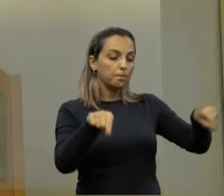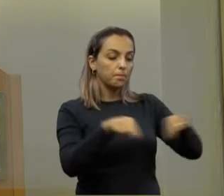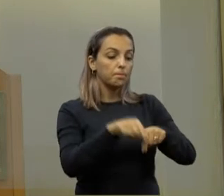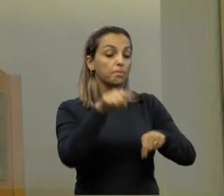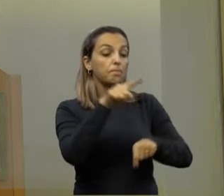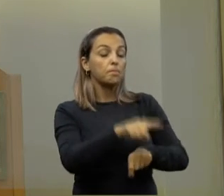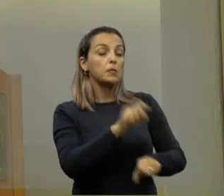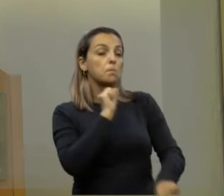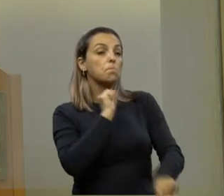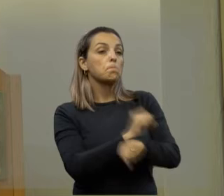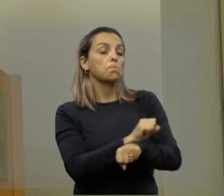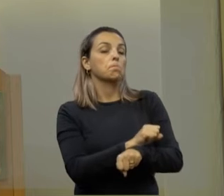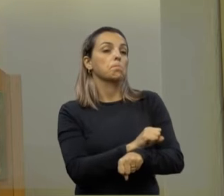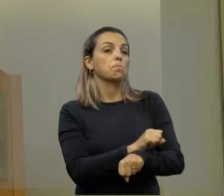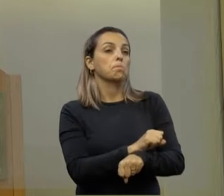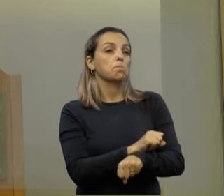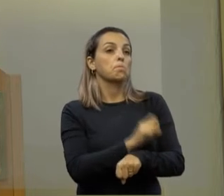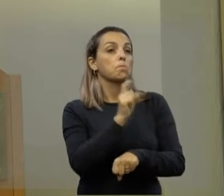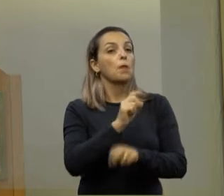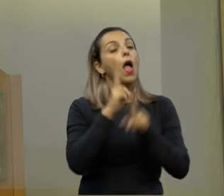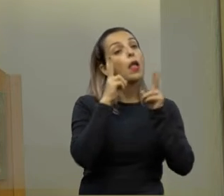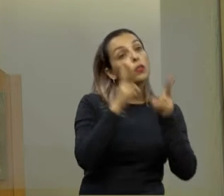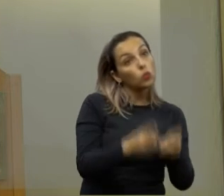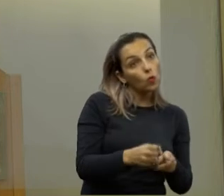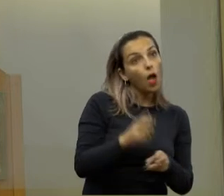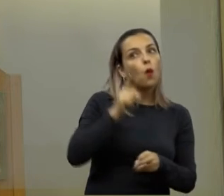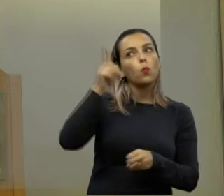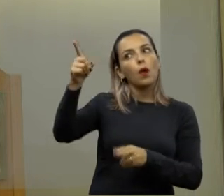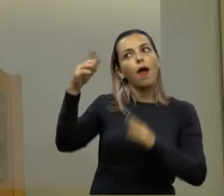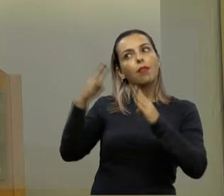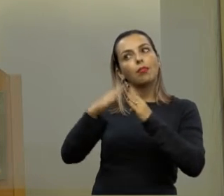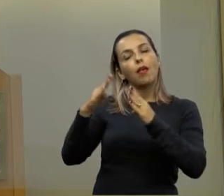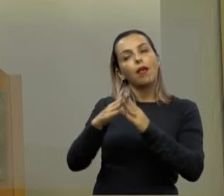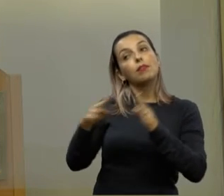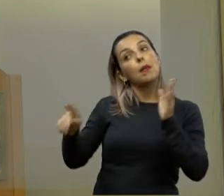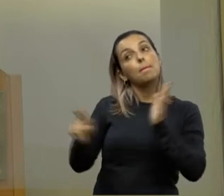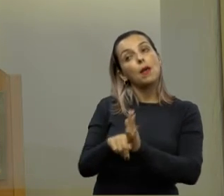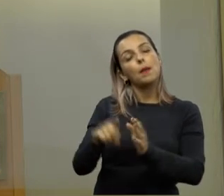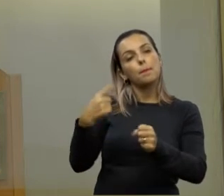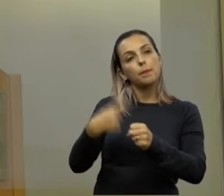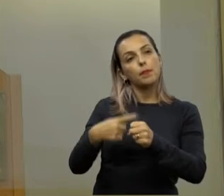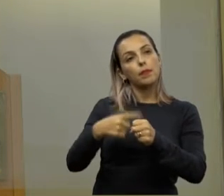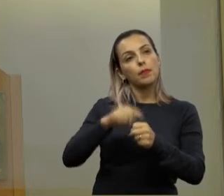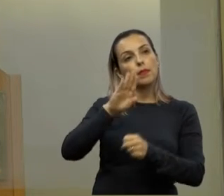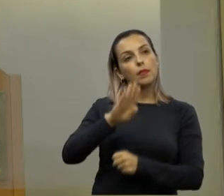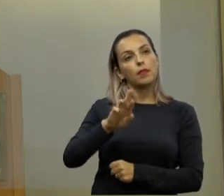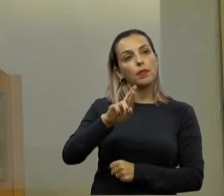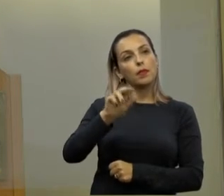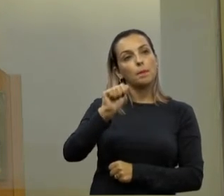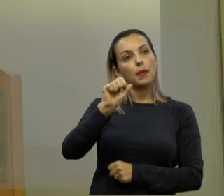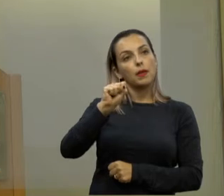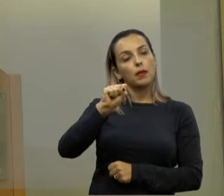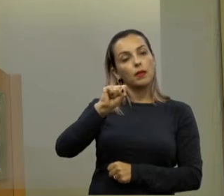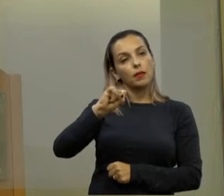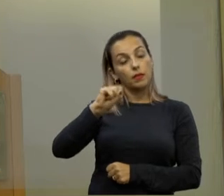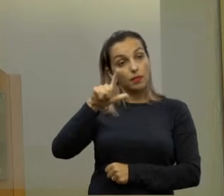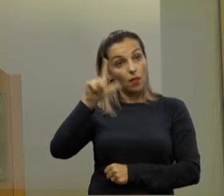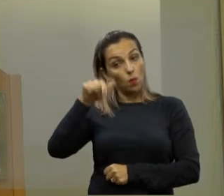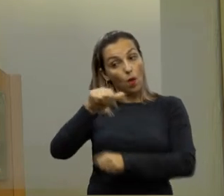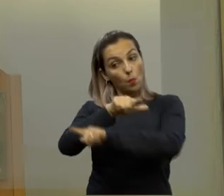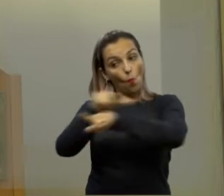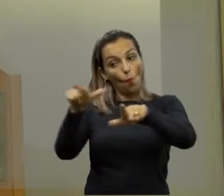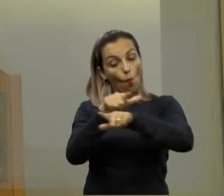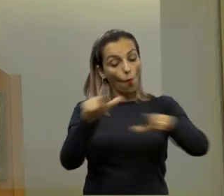judicialmente que é o mesmo caso que acontece lá naquela casa a problemática do Jardim Brasil que tem que ser limpa sempre